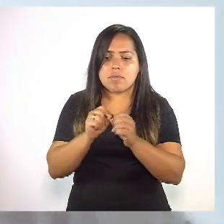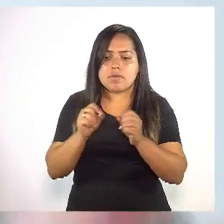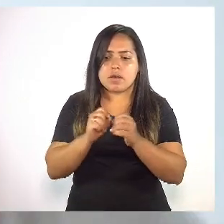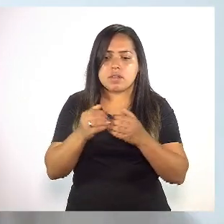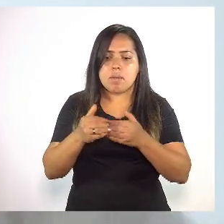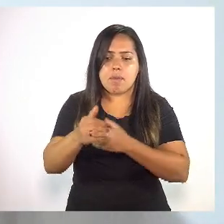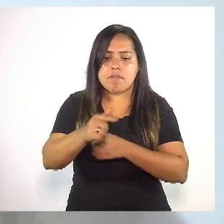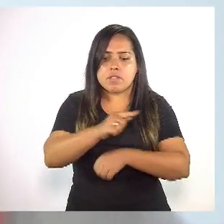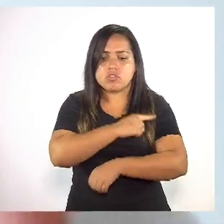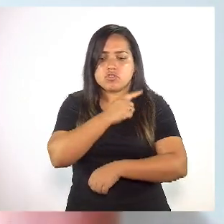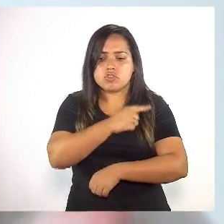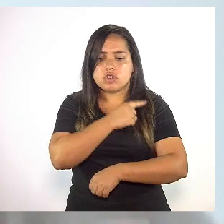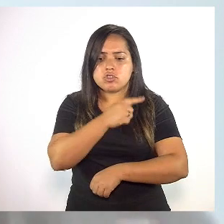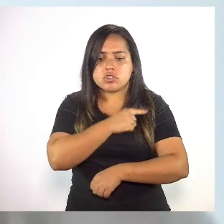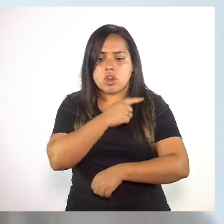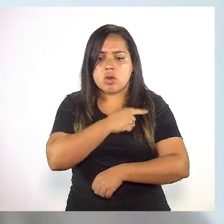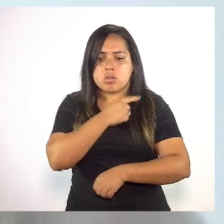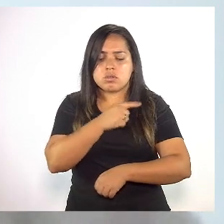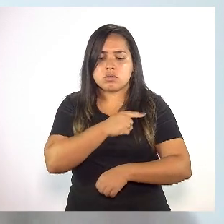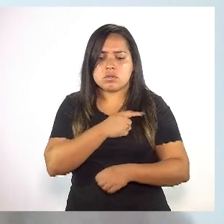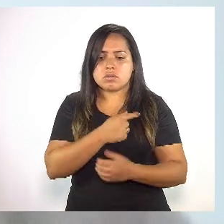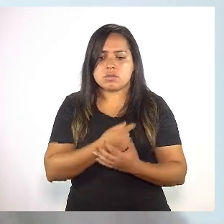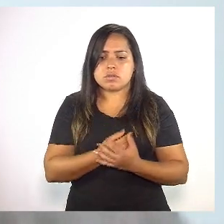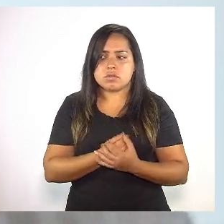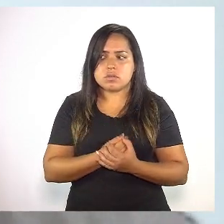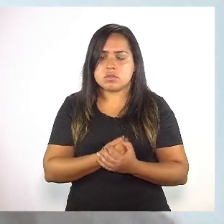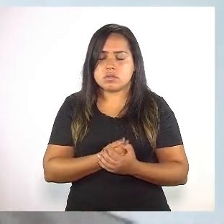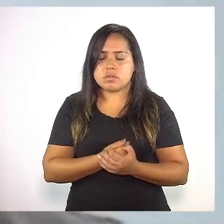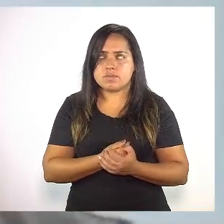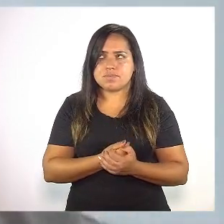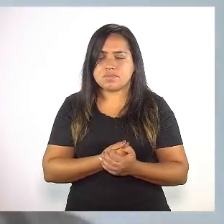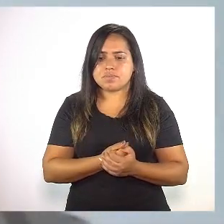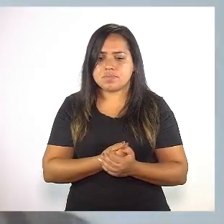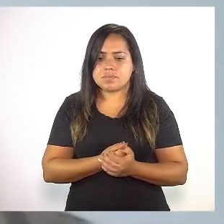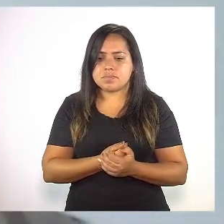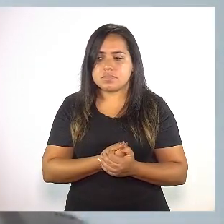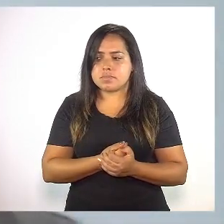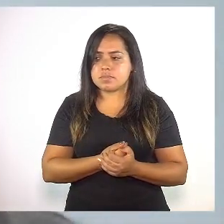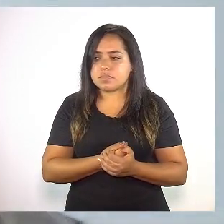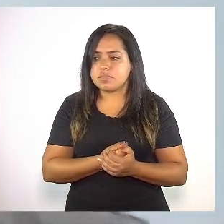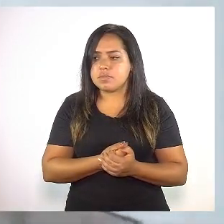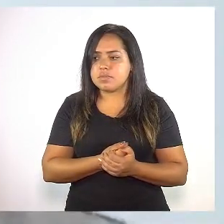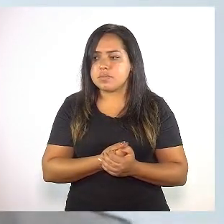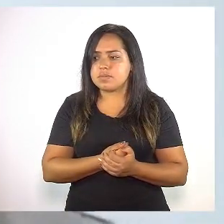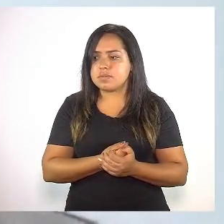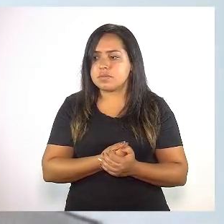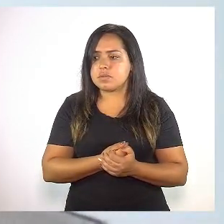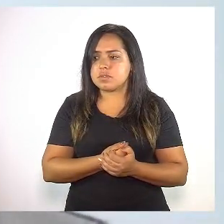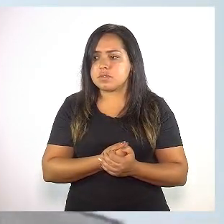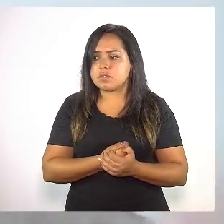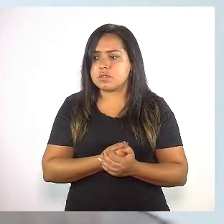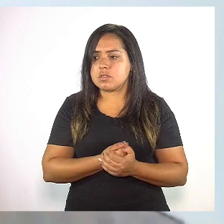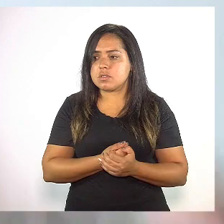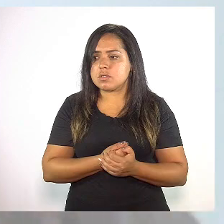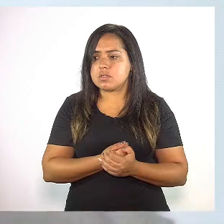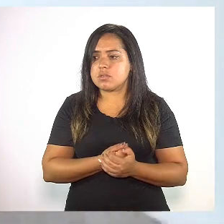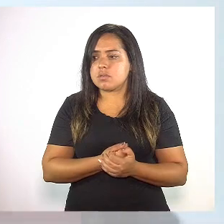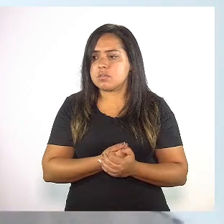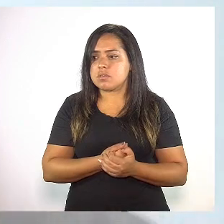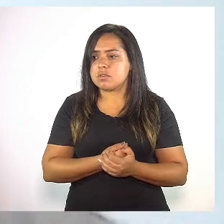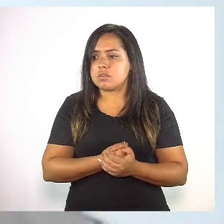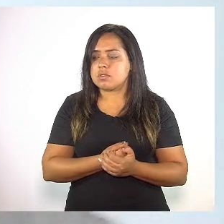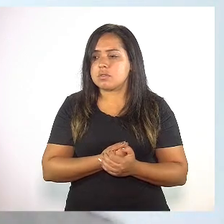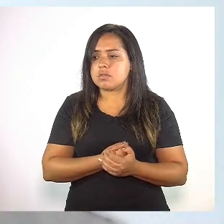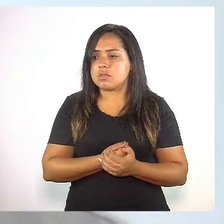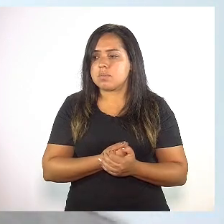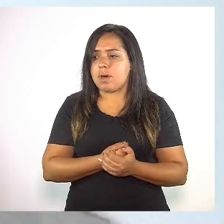Se Marta e Ferreirinha têm essa experiência na Comissão Especial da Covid na Assembleia Legislativa, muito importante e muito bem